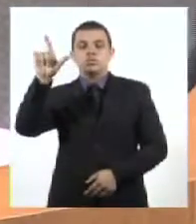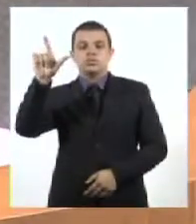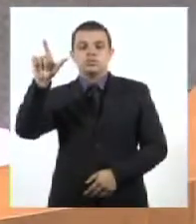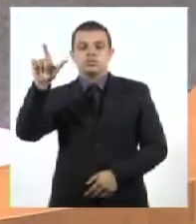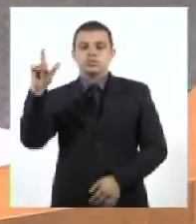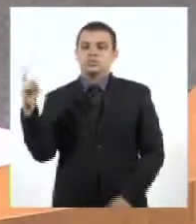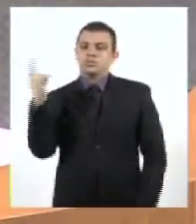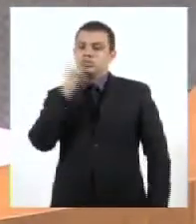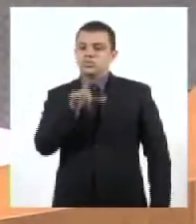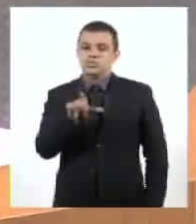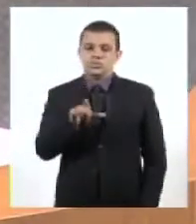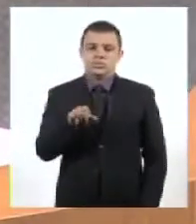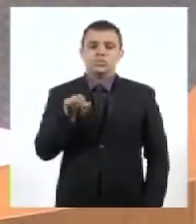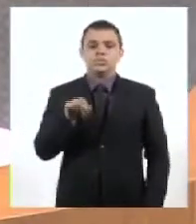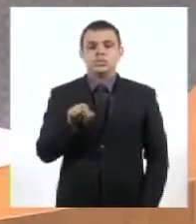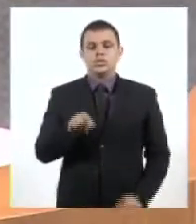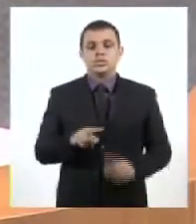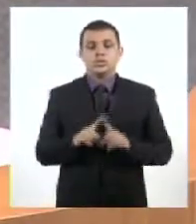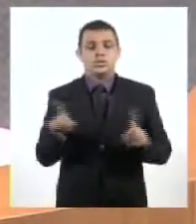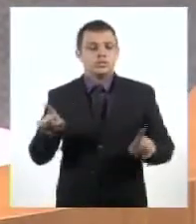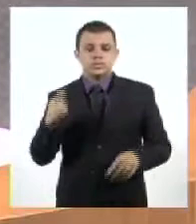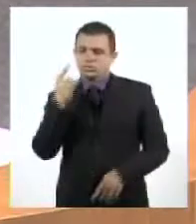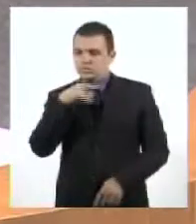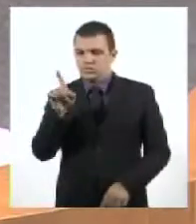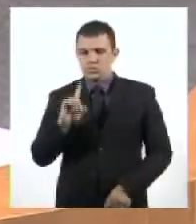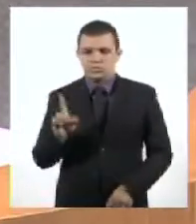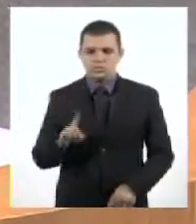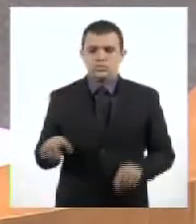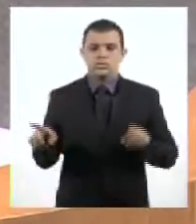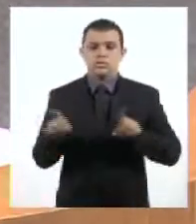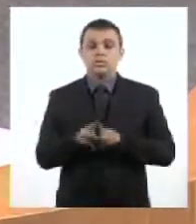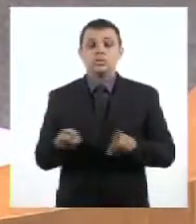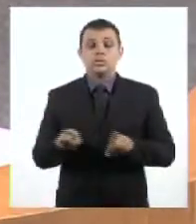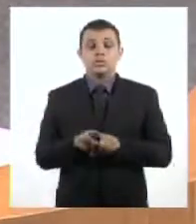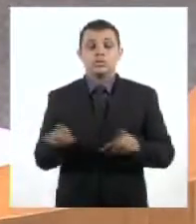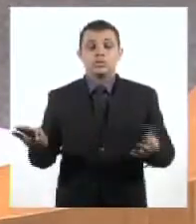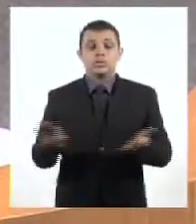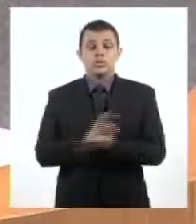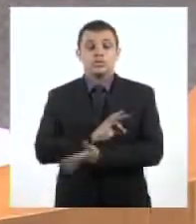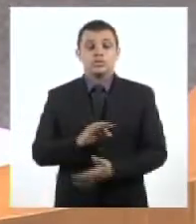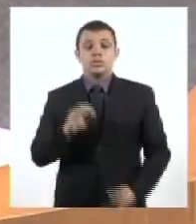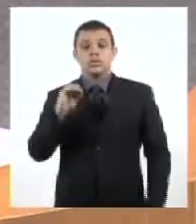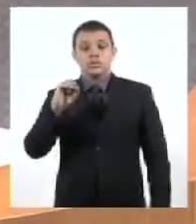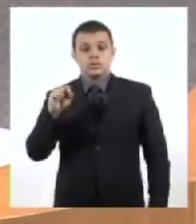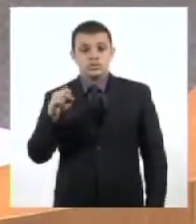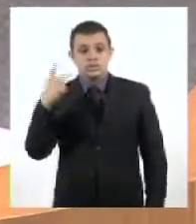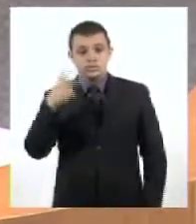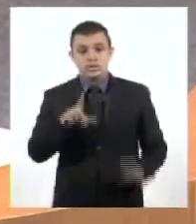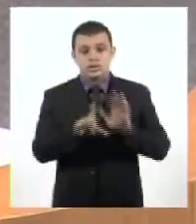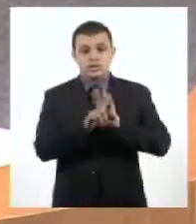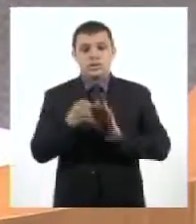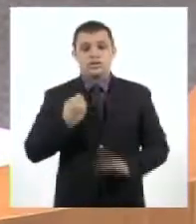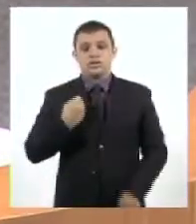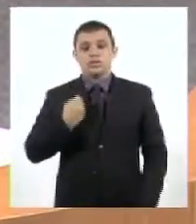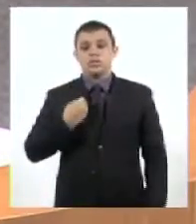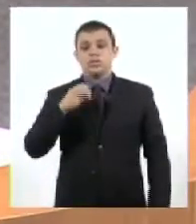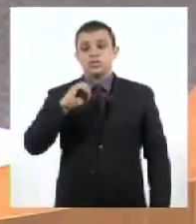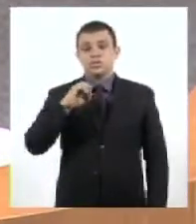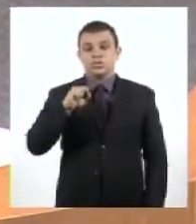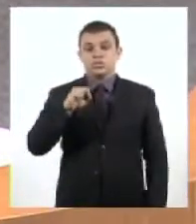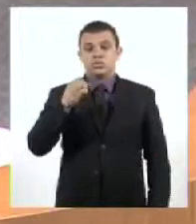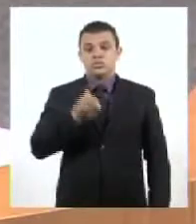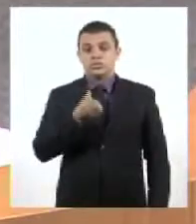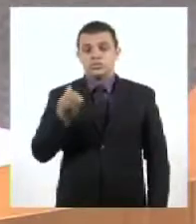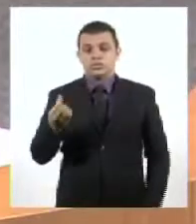a vencedora do certame, e não foi. Primeiro ponto, a contratação de OS pela Lei 866, a Lei de